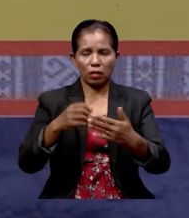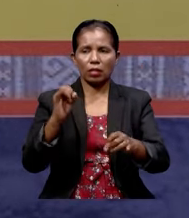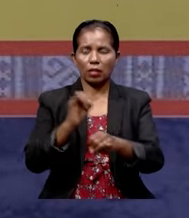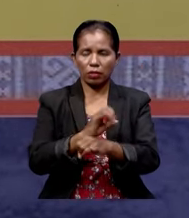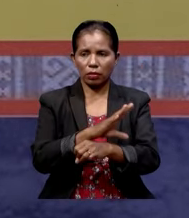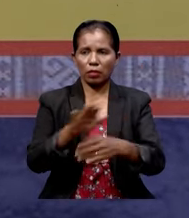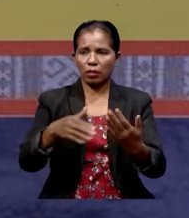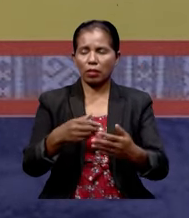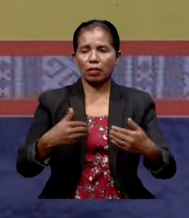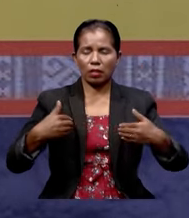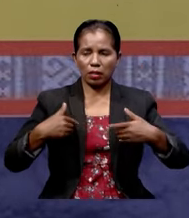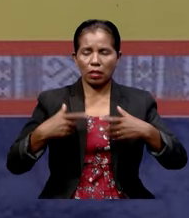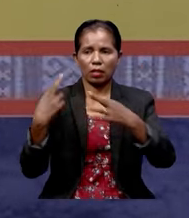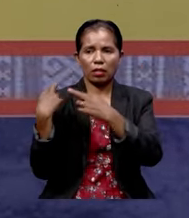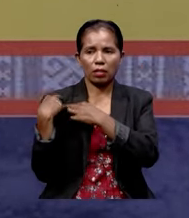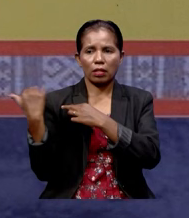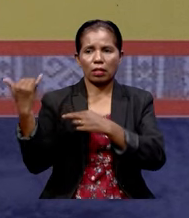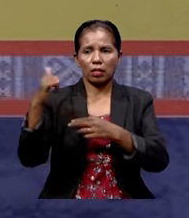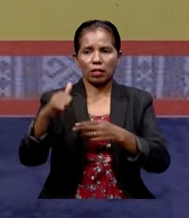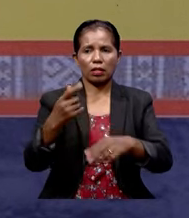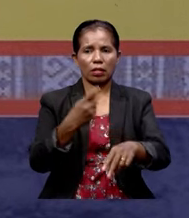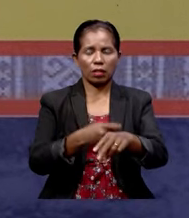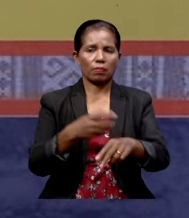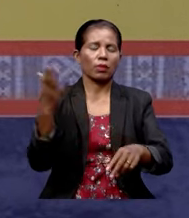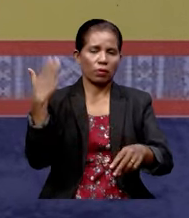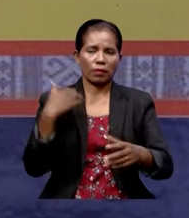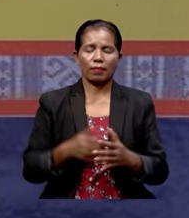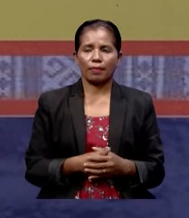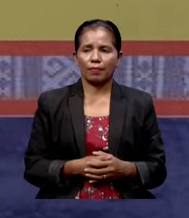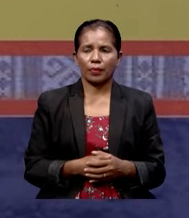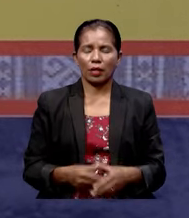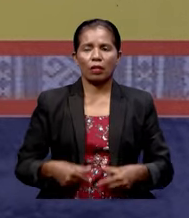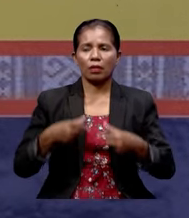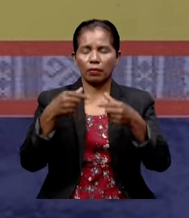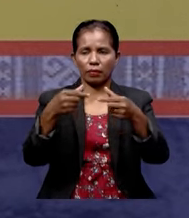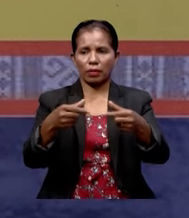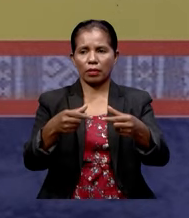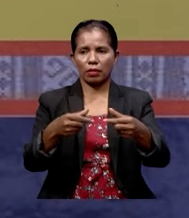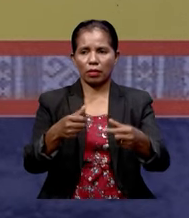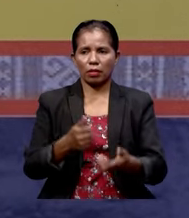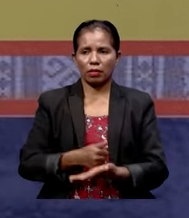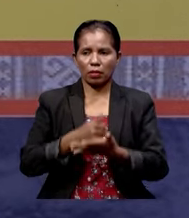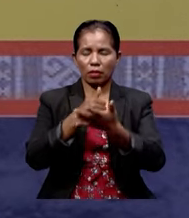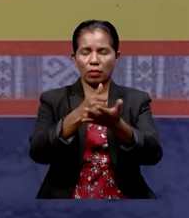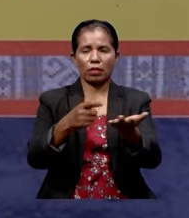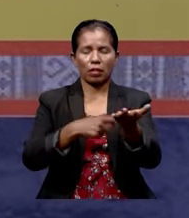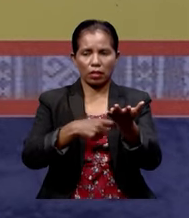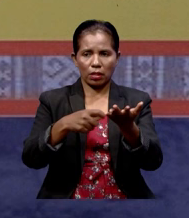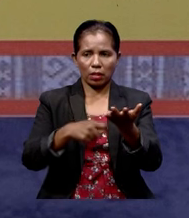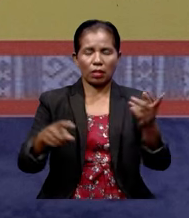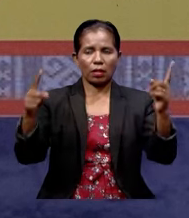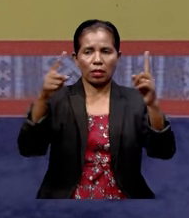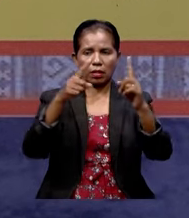bene responsabilidade sine emissões de tempo passado. Damos for assistência técnico,